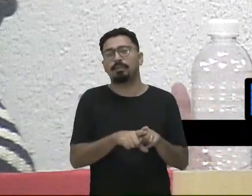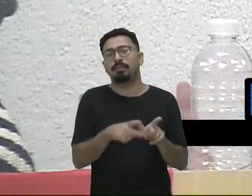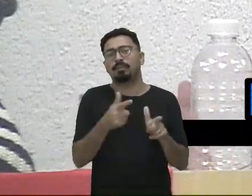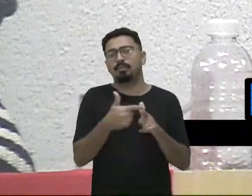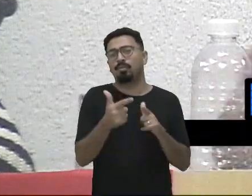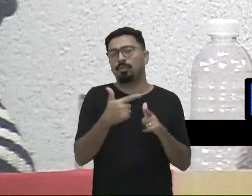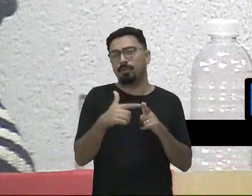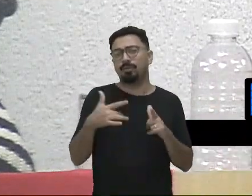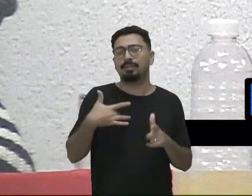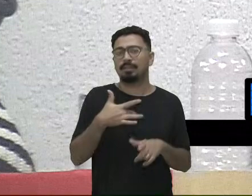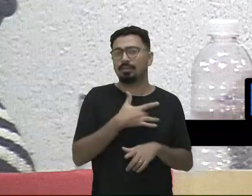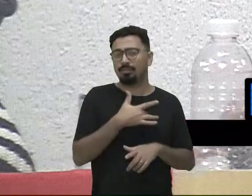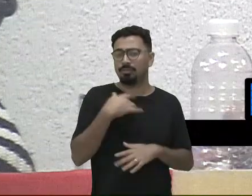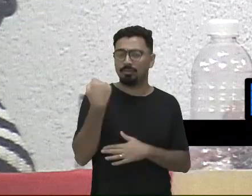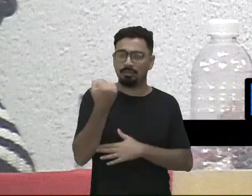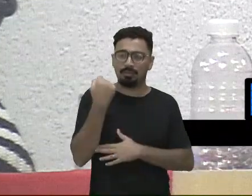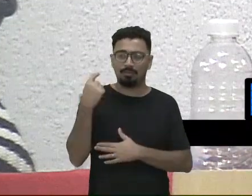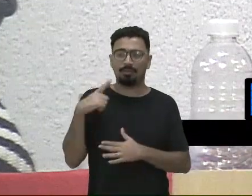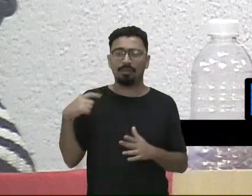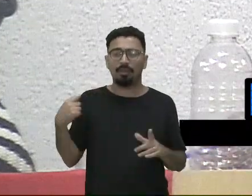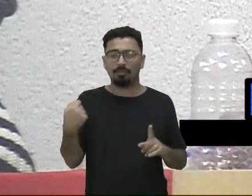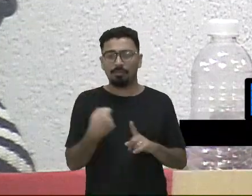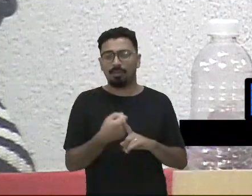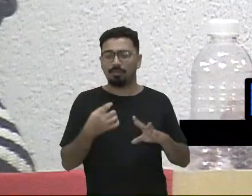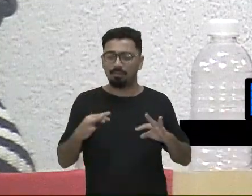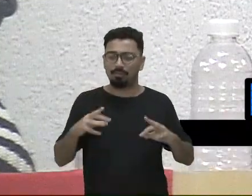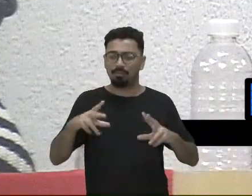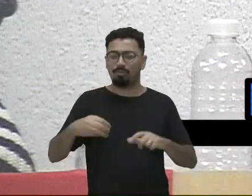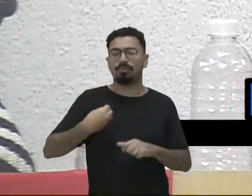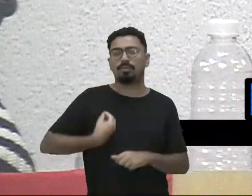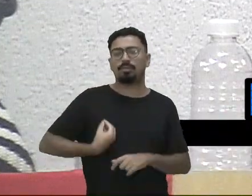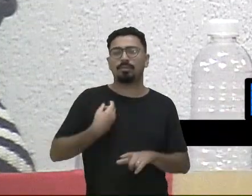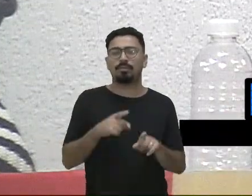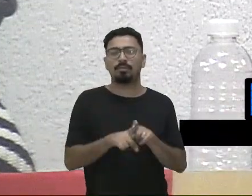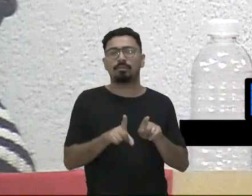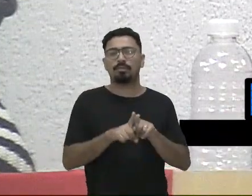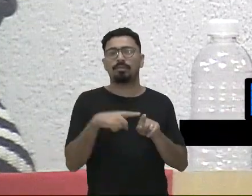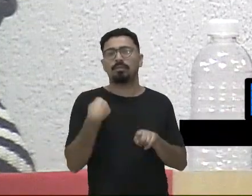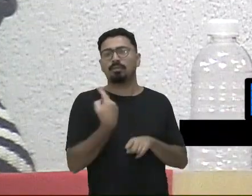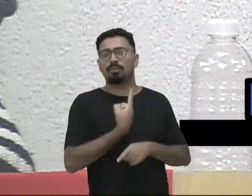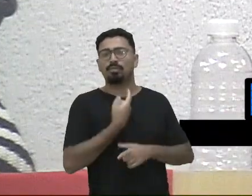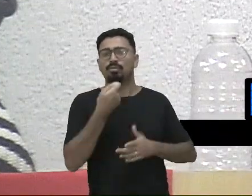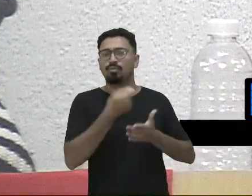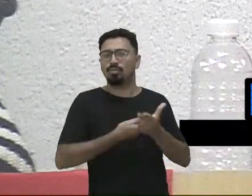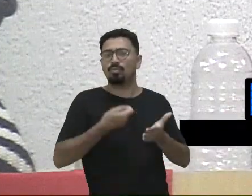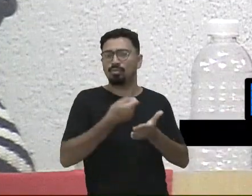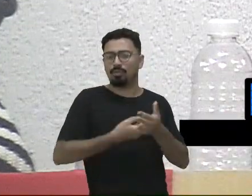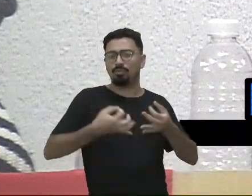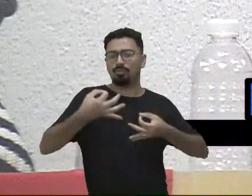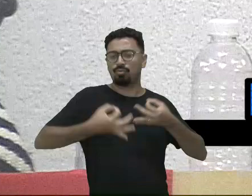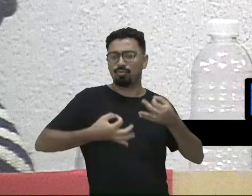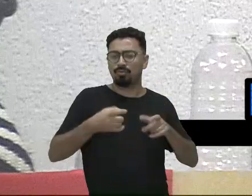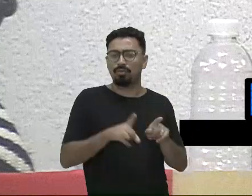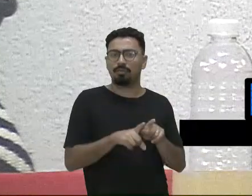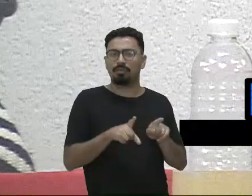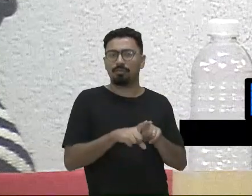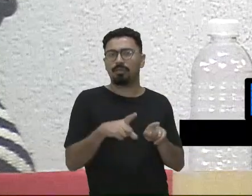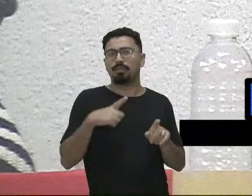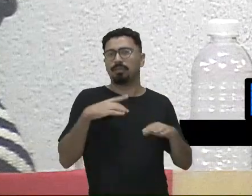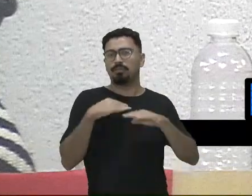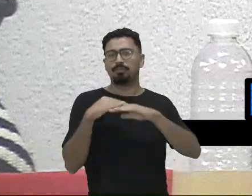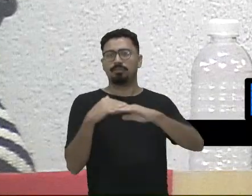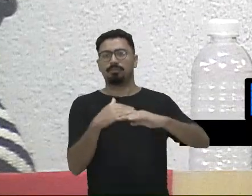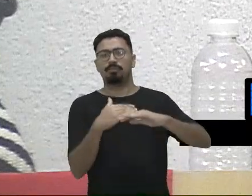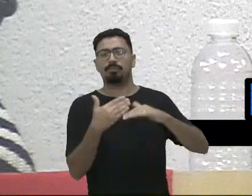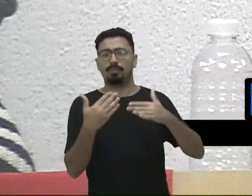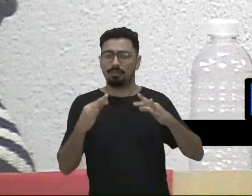de saúde, que impacta na vida de todas as pessoas. Então, a gente lutar para uma sociedade mais justa, mais igualitária,